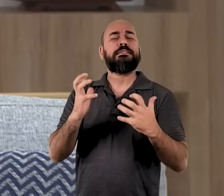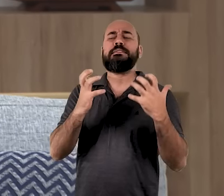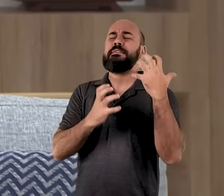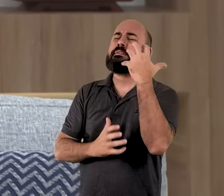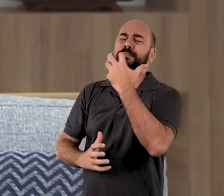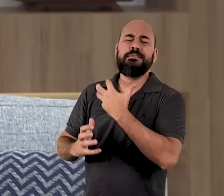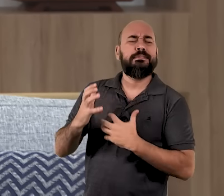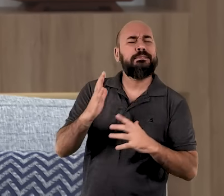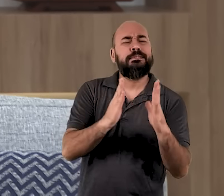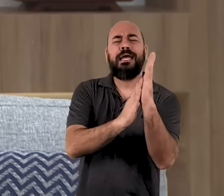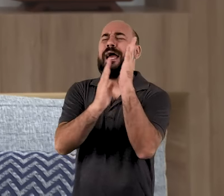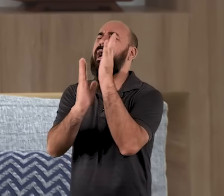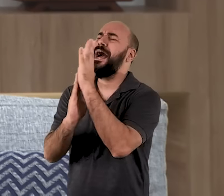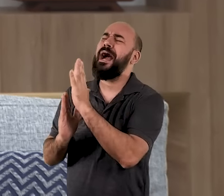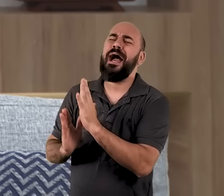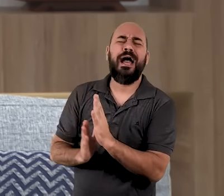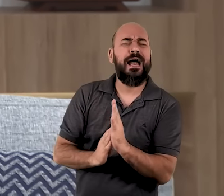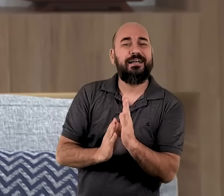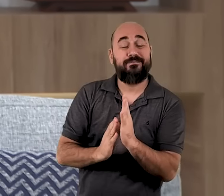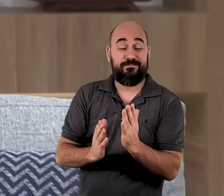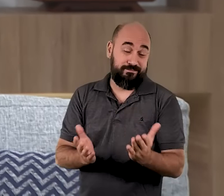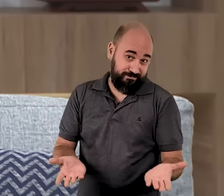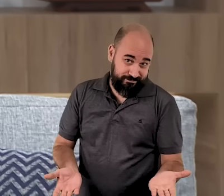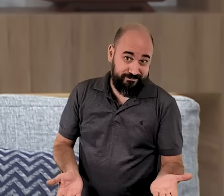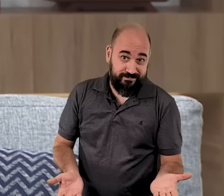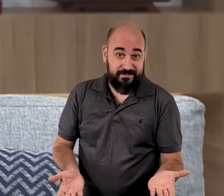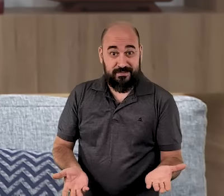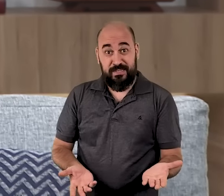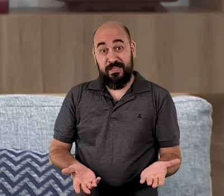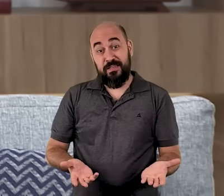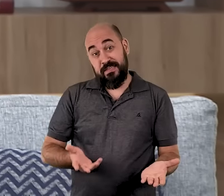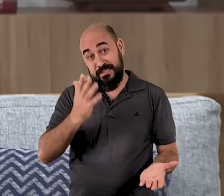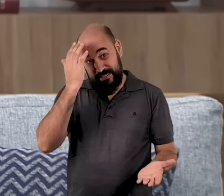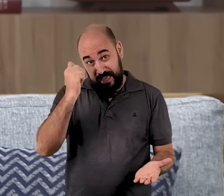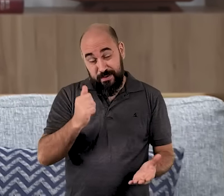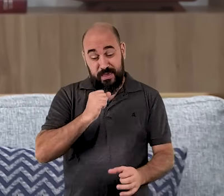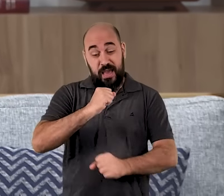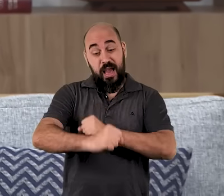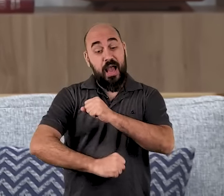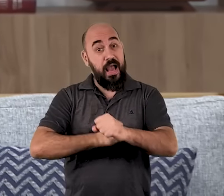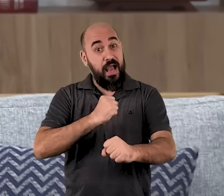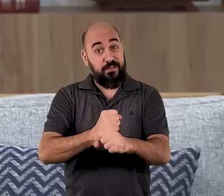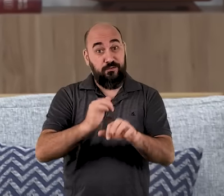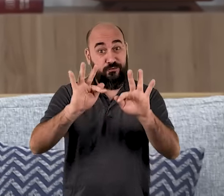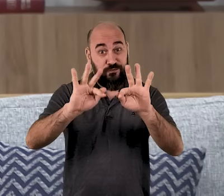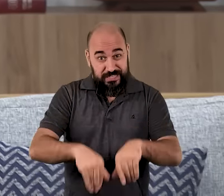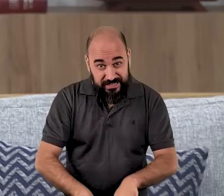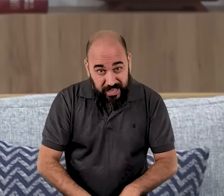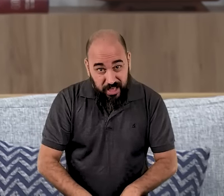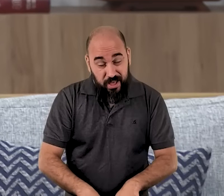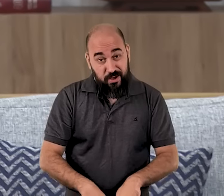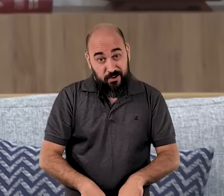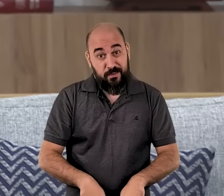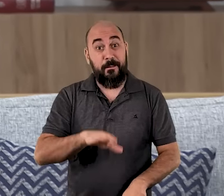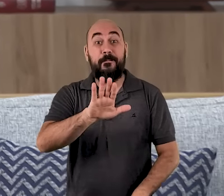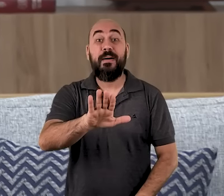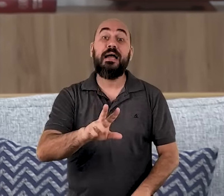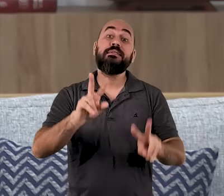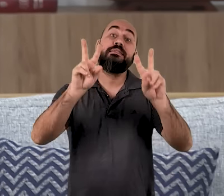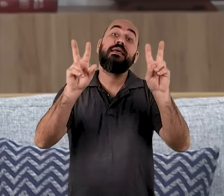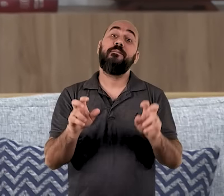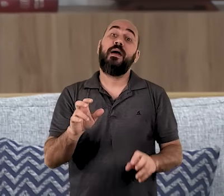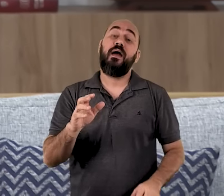Senhor. E apesar de nós estarmos no final do ano, mês de dezembro, mas o título